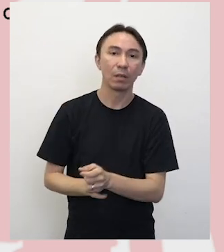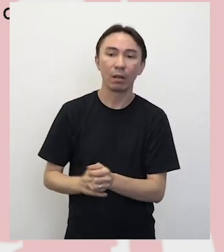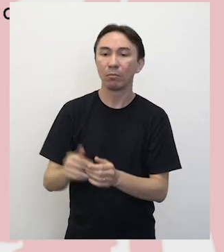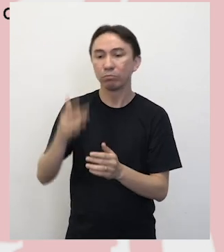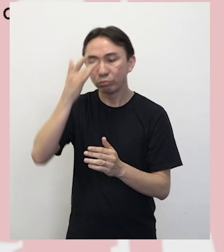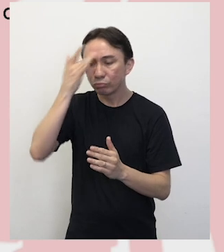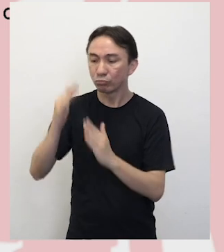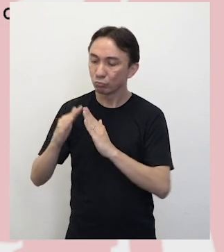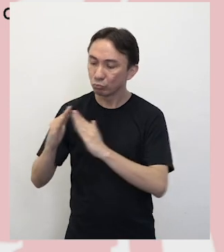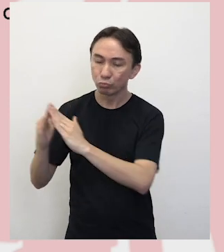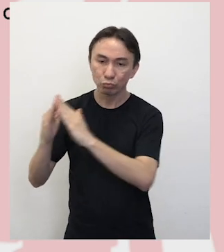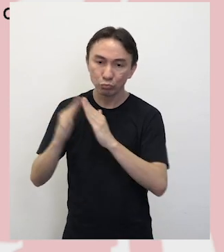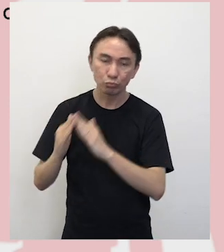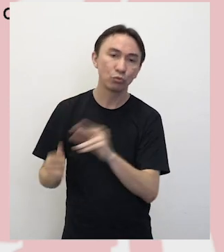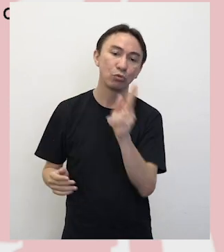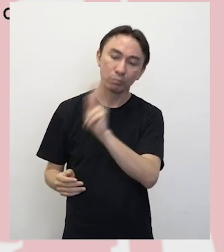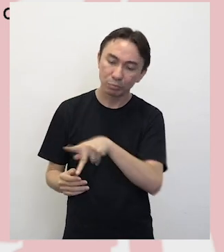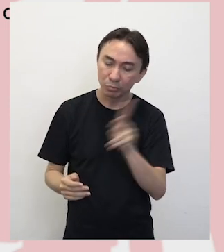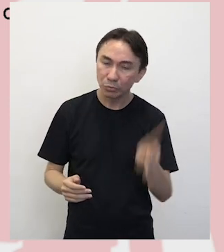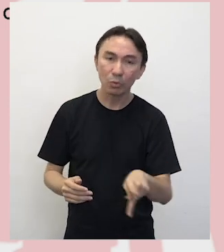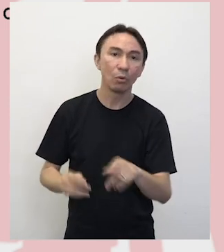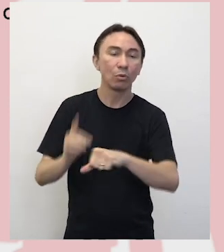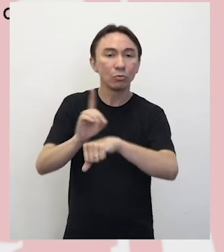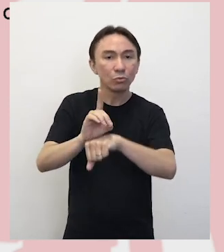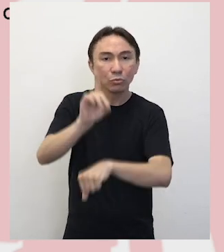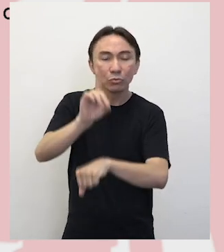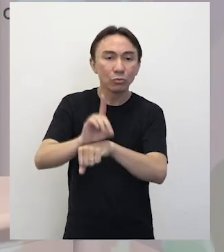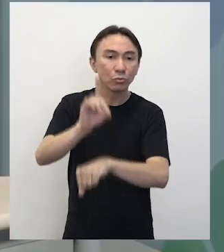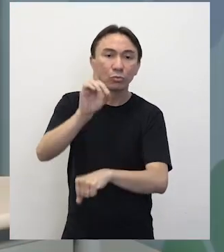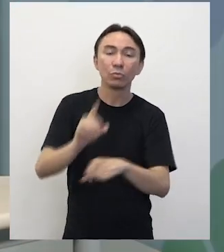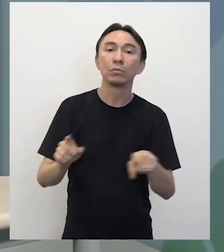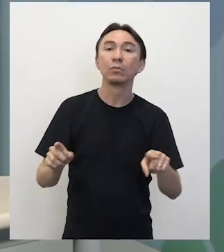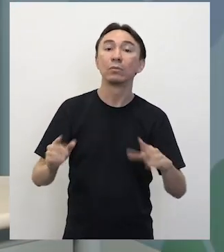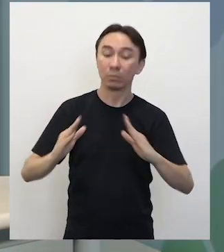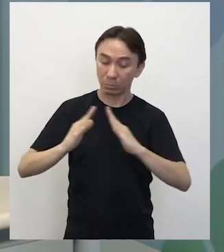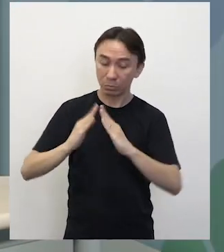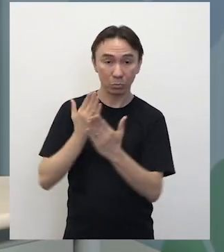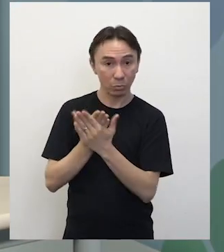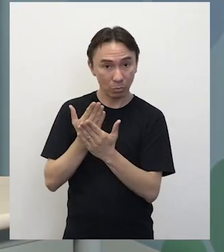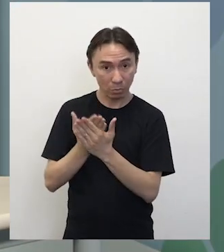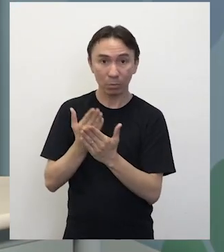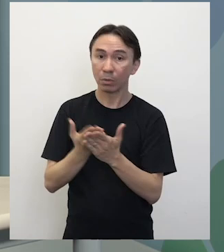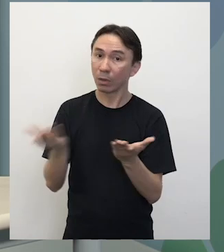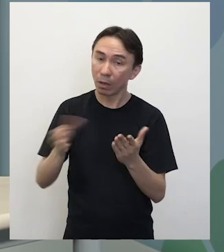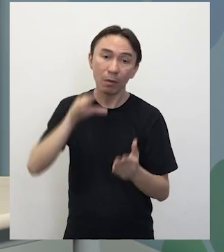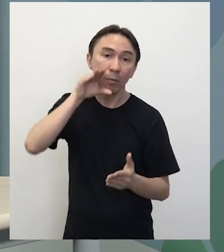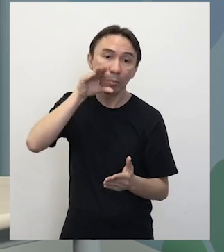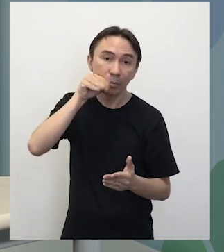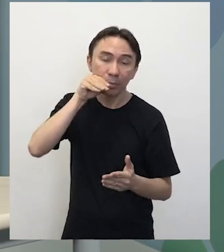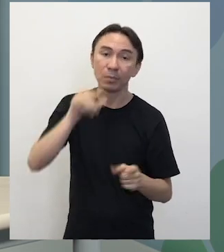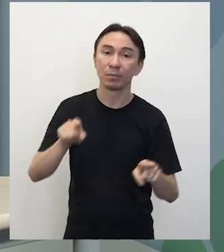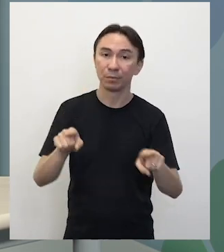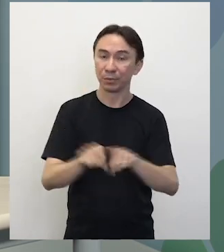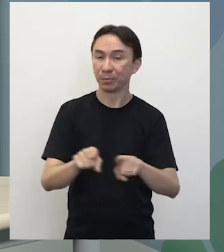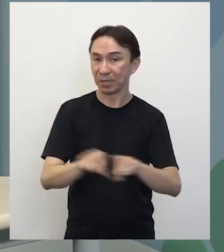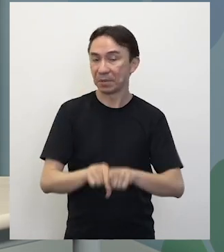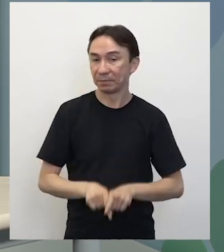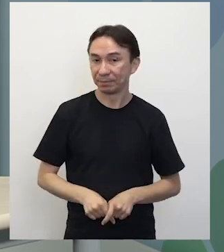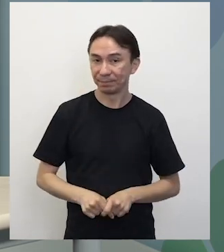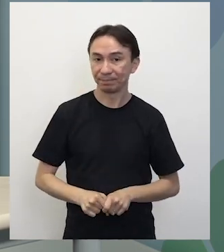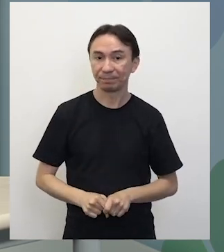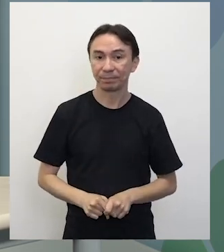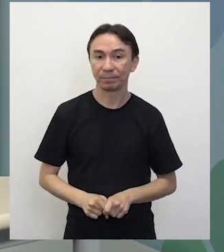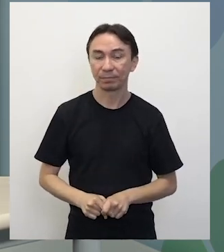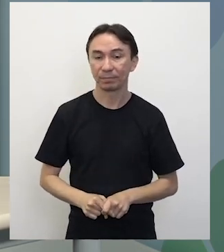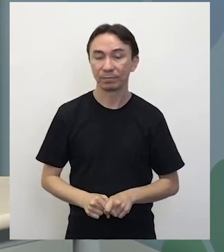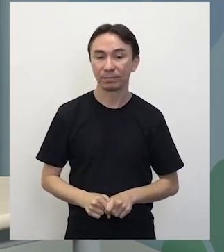os professores, o diretor e os funcionários da escola. Quando nós devemos avaliar o